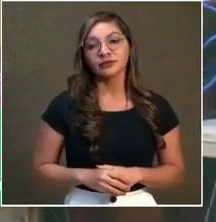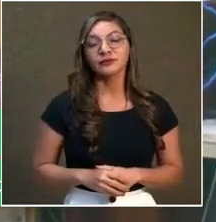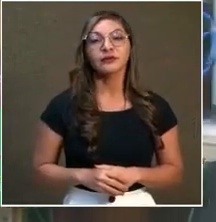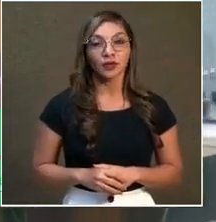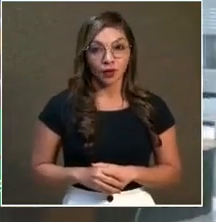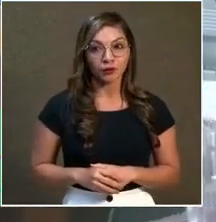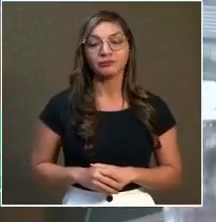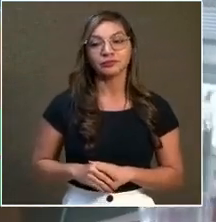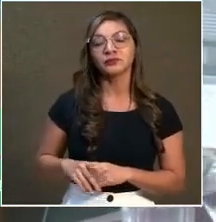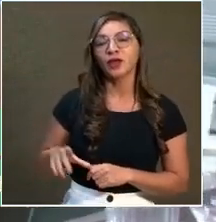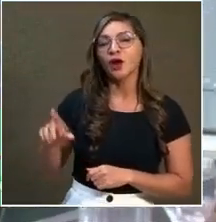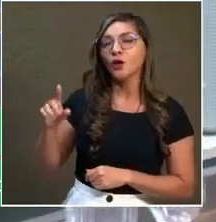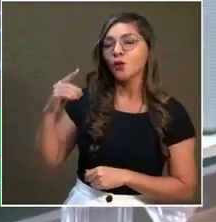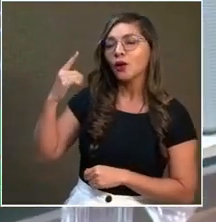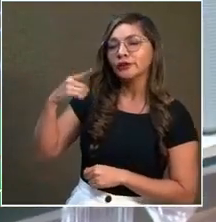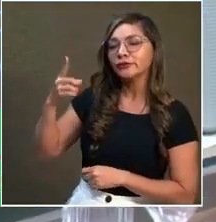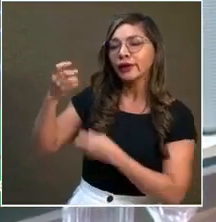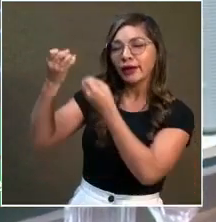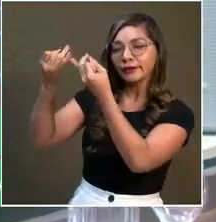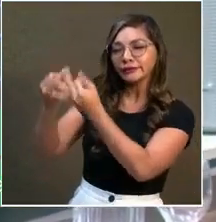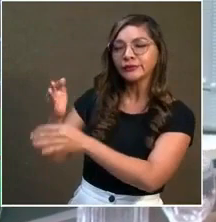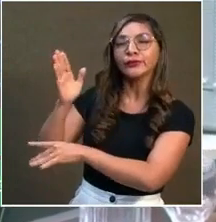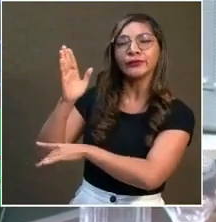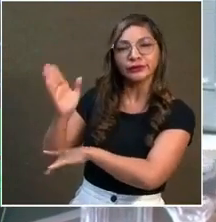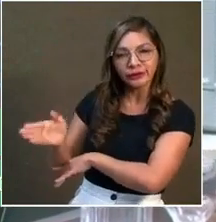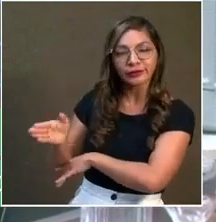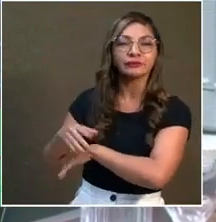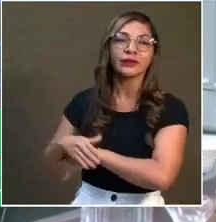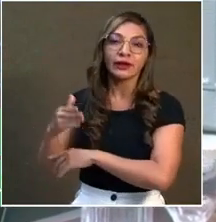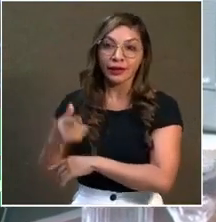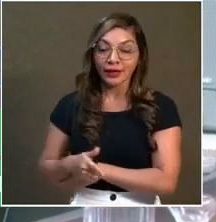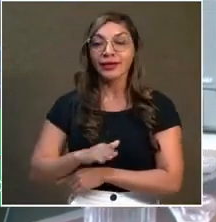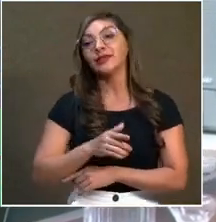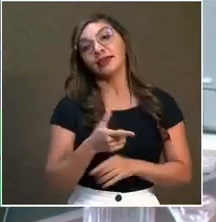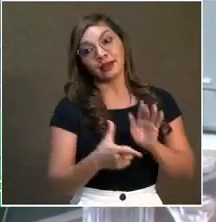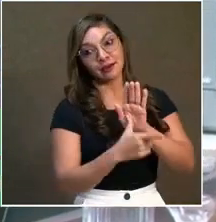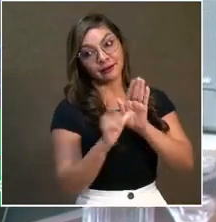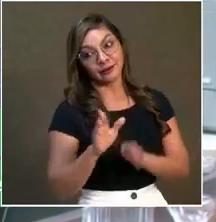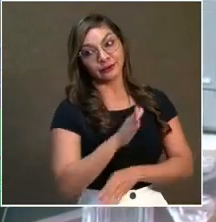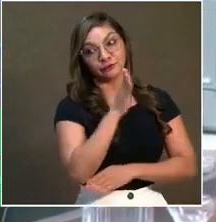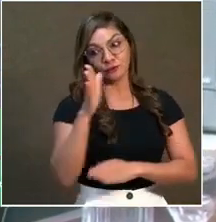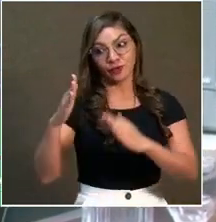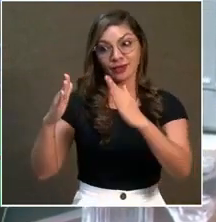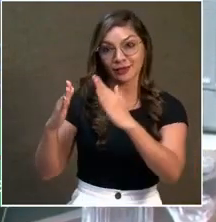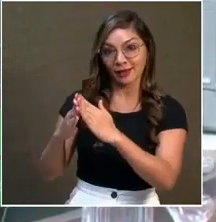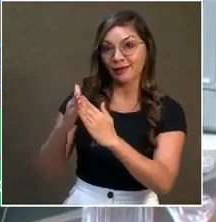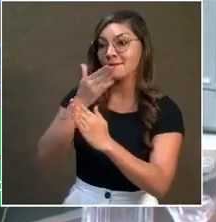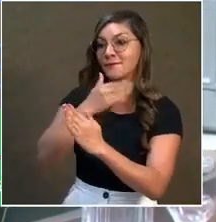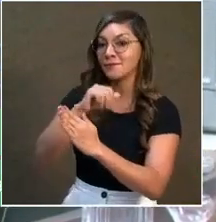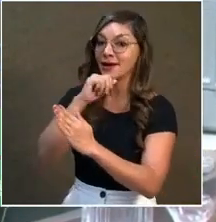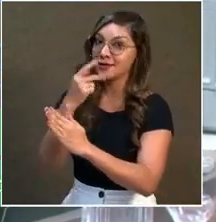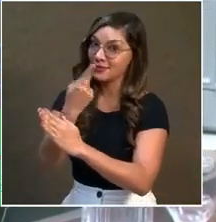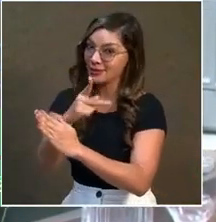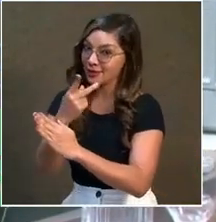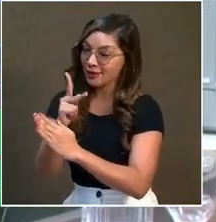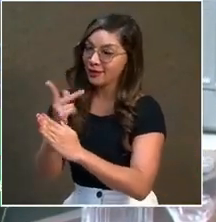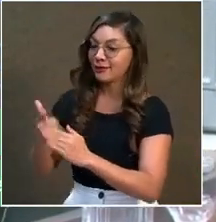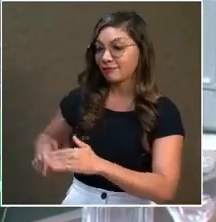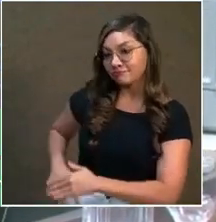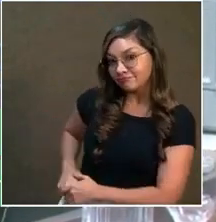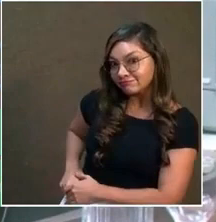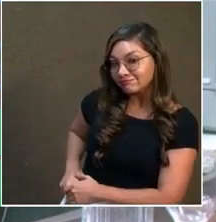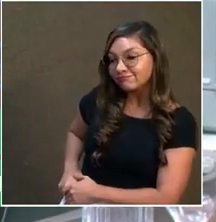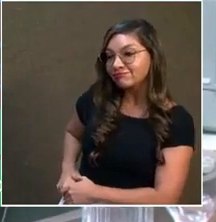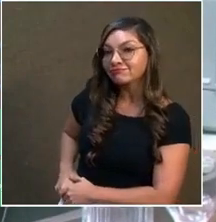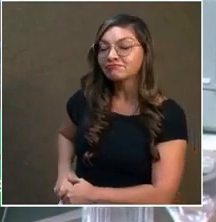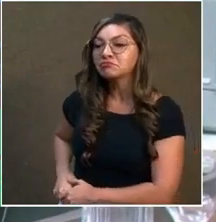Como o Dr. Johnny deixou muito claro, ele foi anteriormente na casa do pai, estava armado, saiu